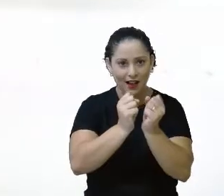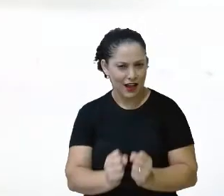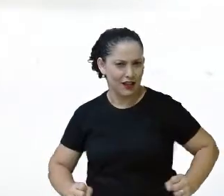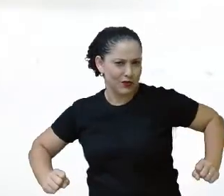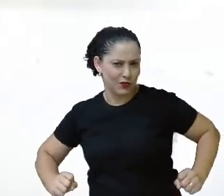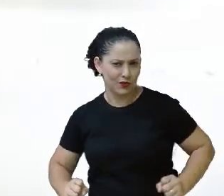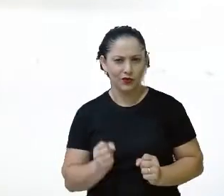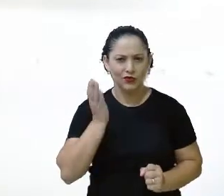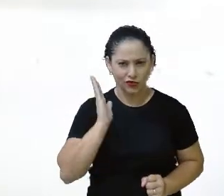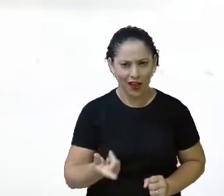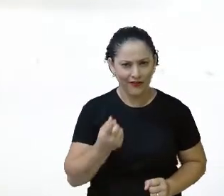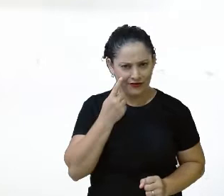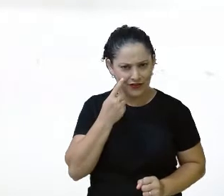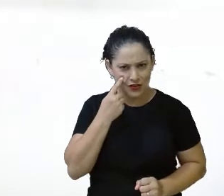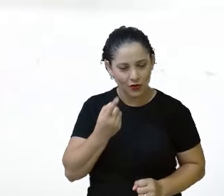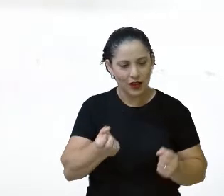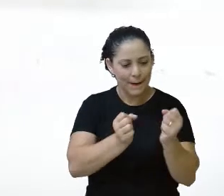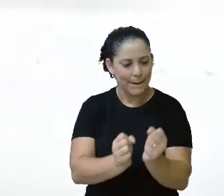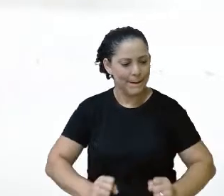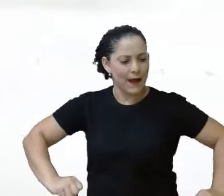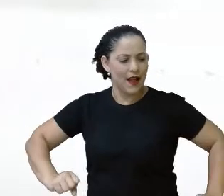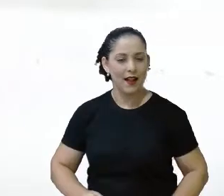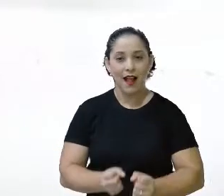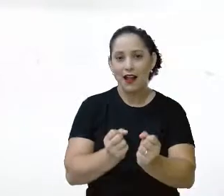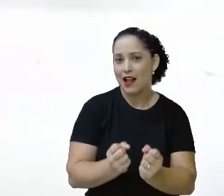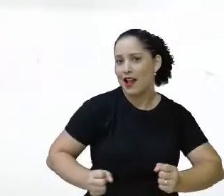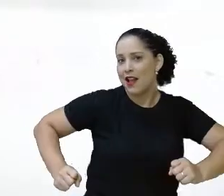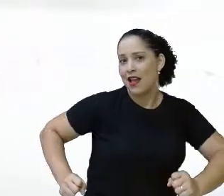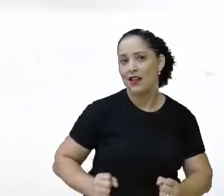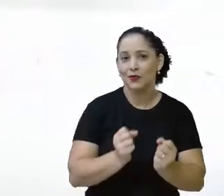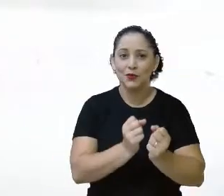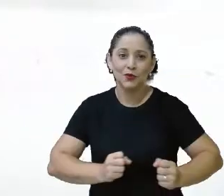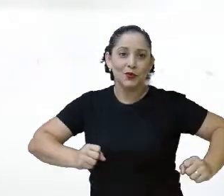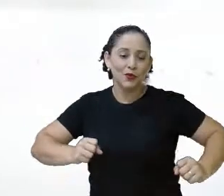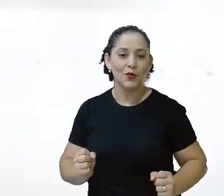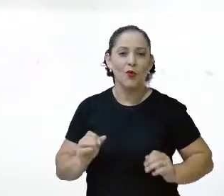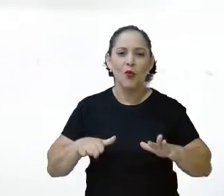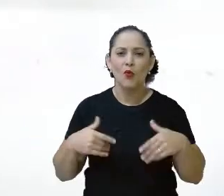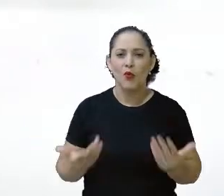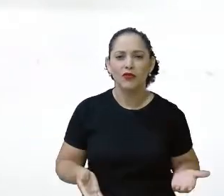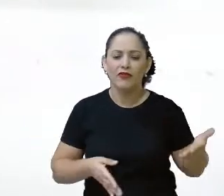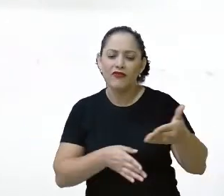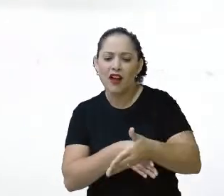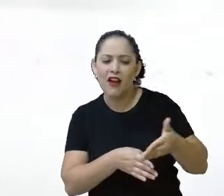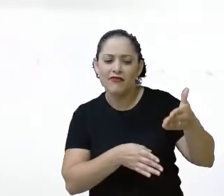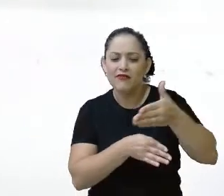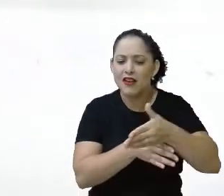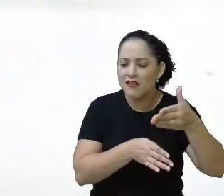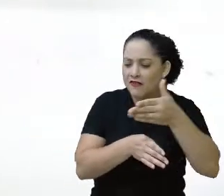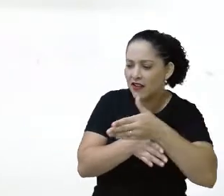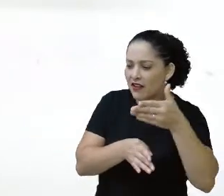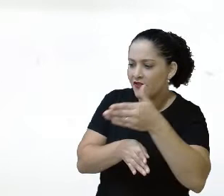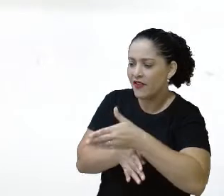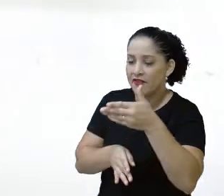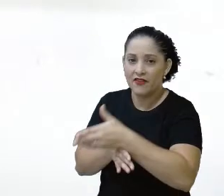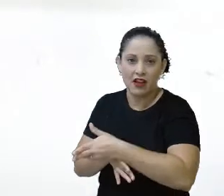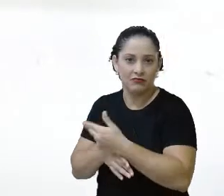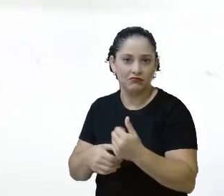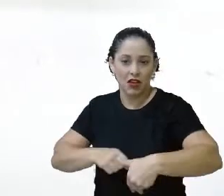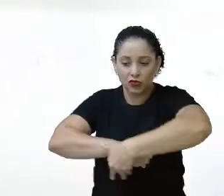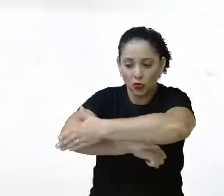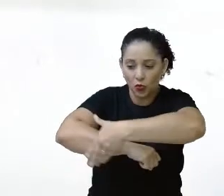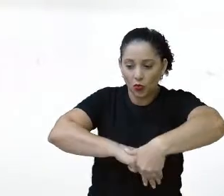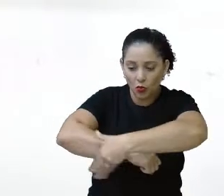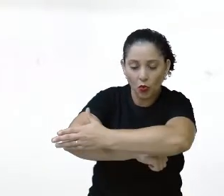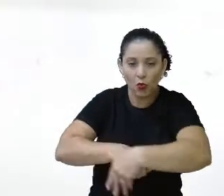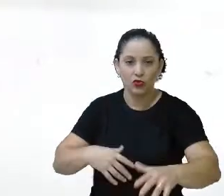alguma apresentação de maracatu? Gente, a gente quando passeia pelas cidades, pelas ruas de Recife no período carnavalesco, a